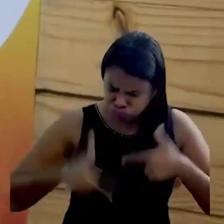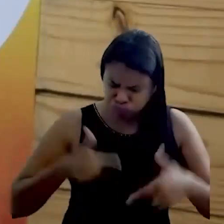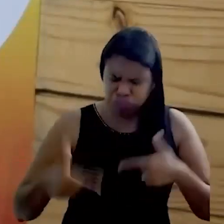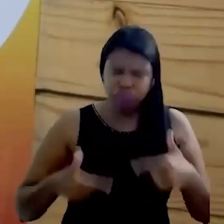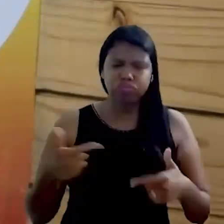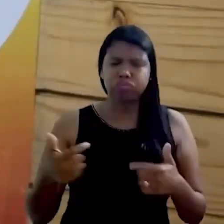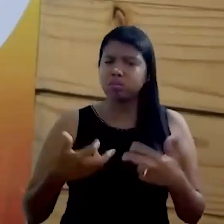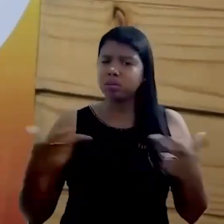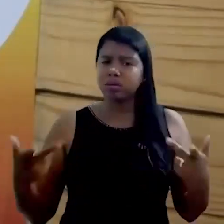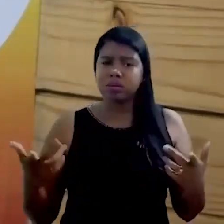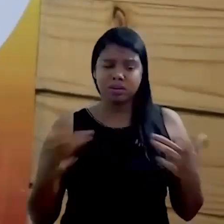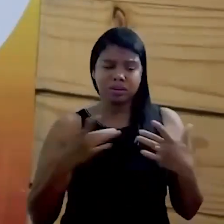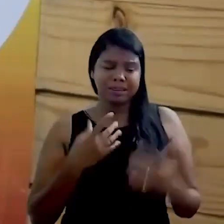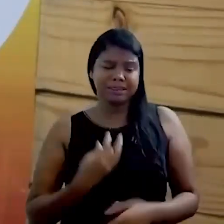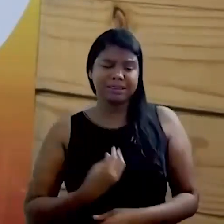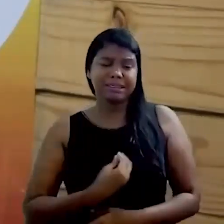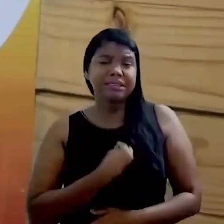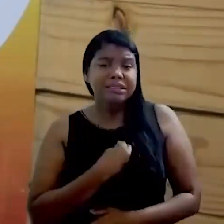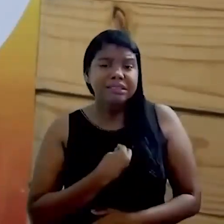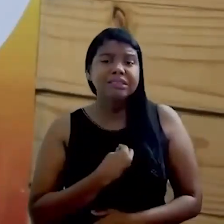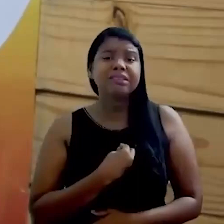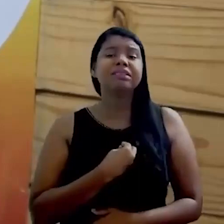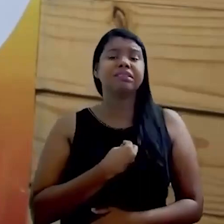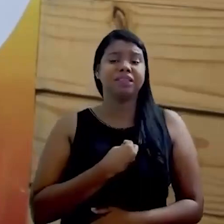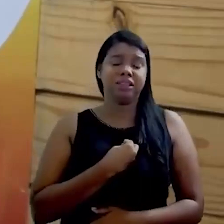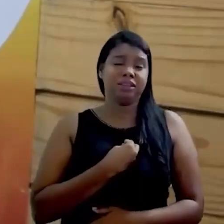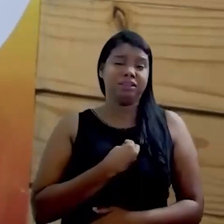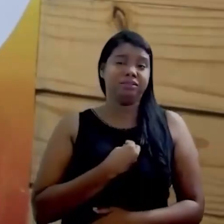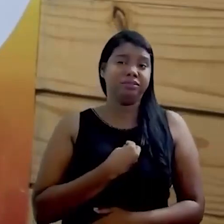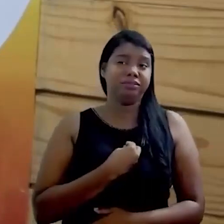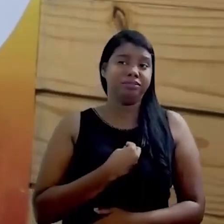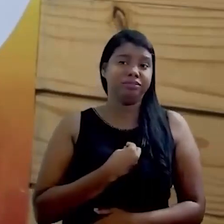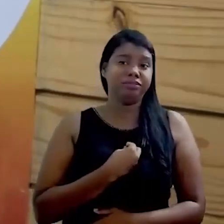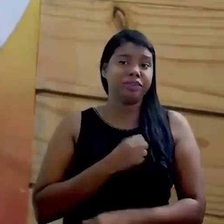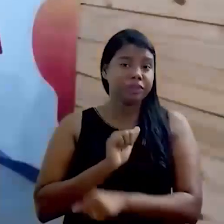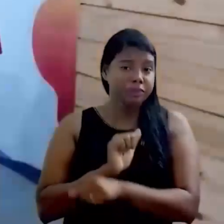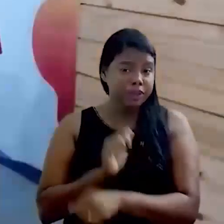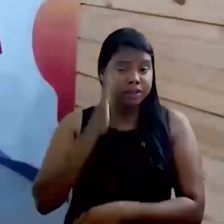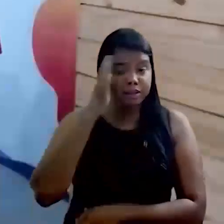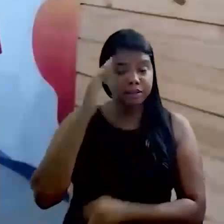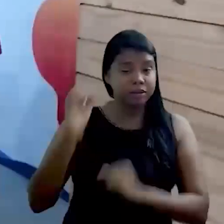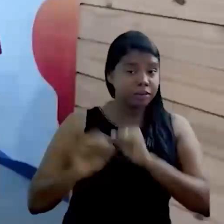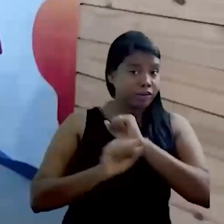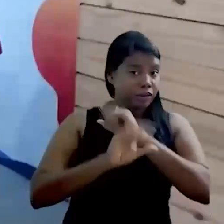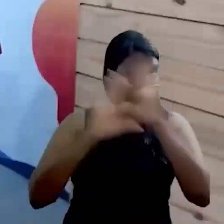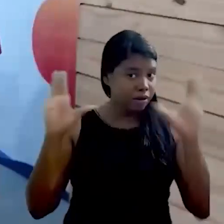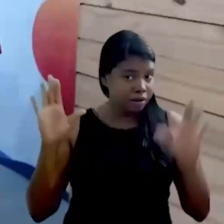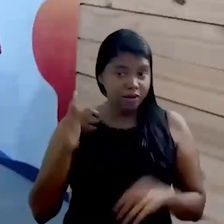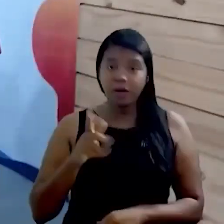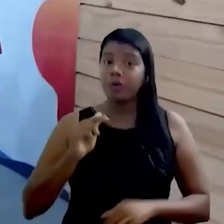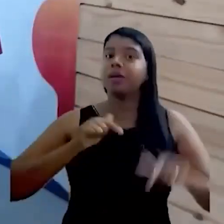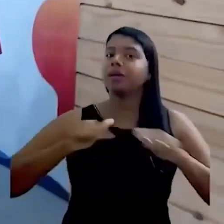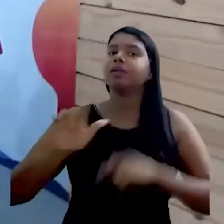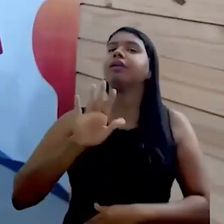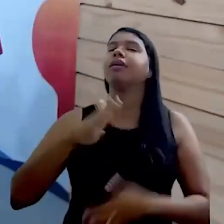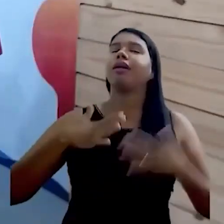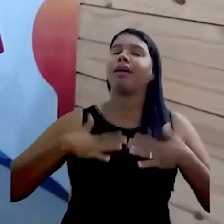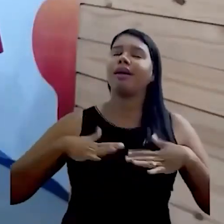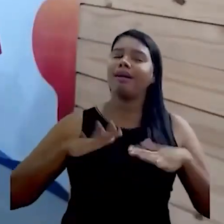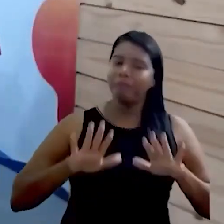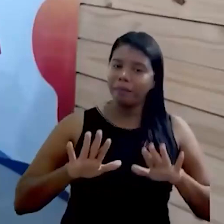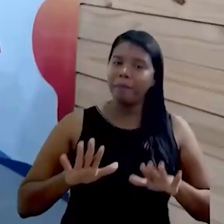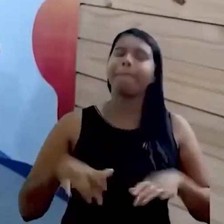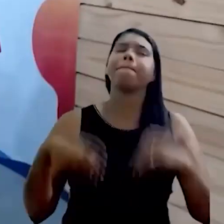e outras áreas da tua vida ficam negligenciadas. Isso. E só para ficar claro, gente, a gente não tá dizendo que não tem que trabalhar, não, todo mundo